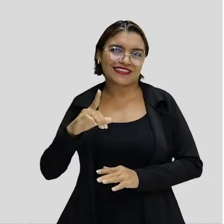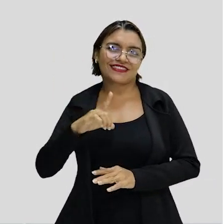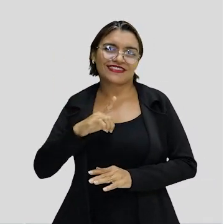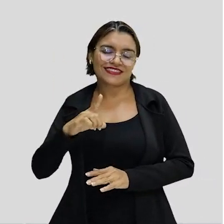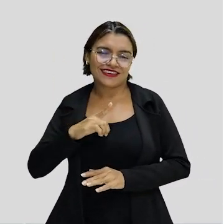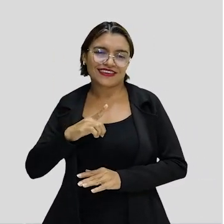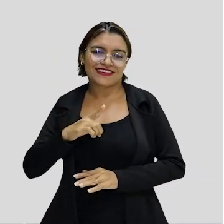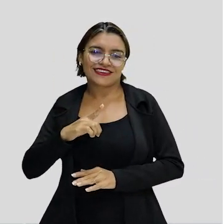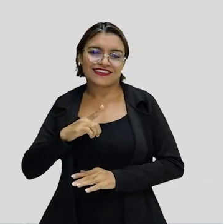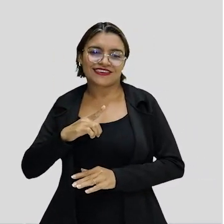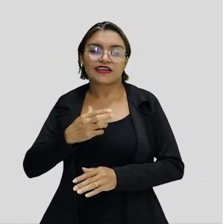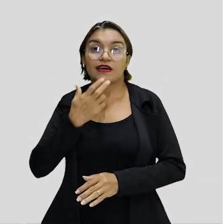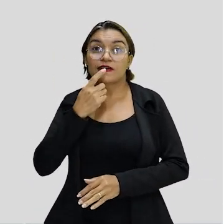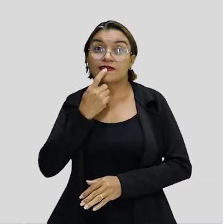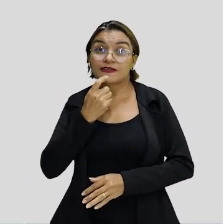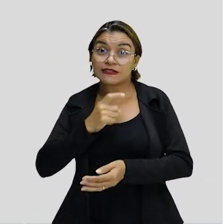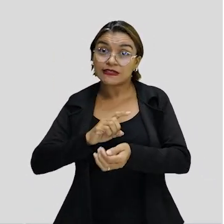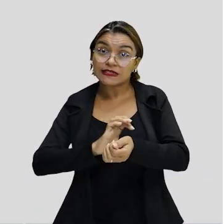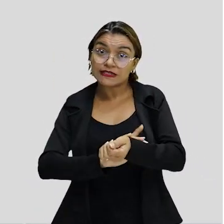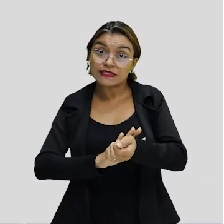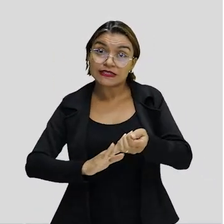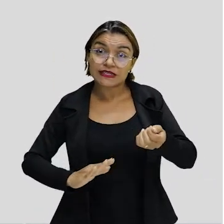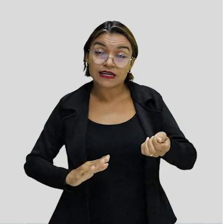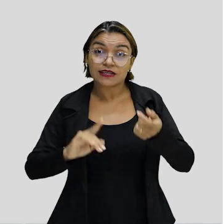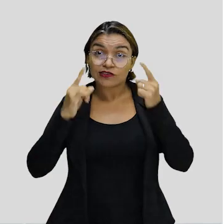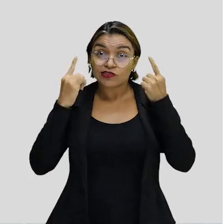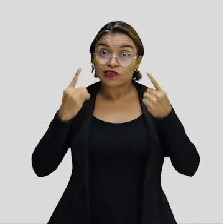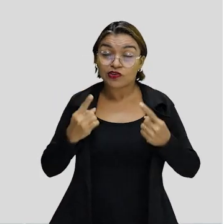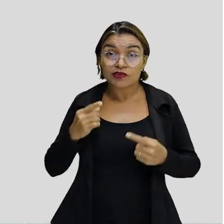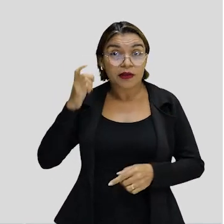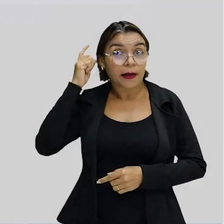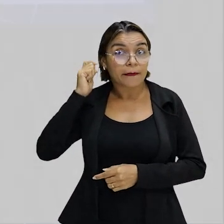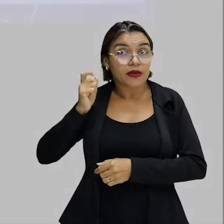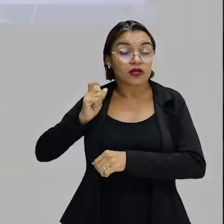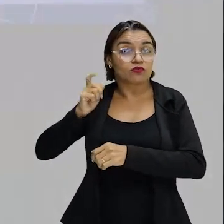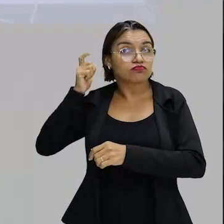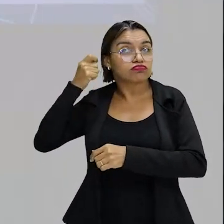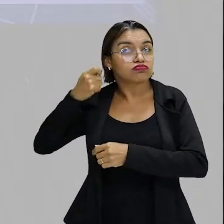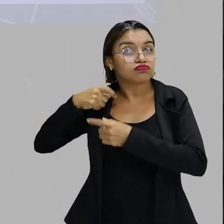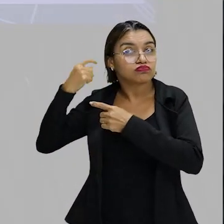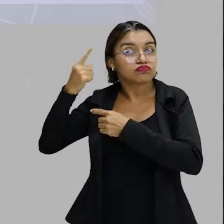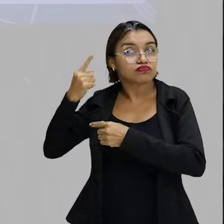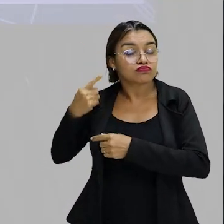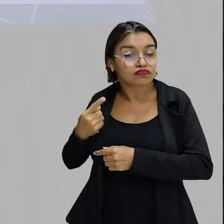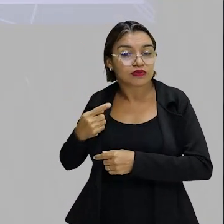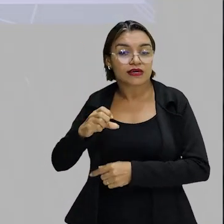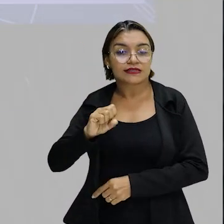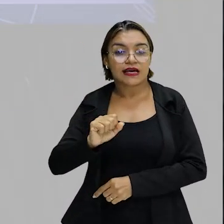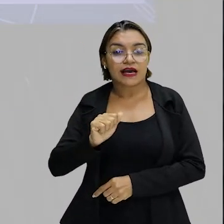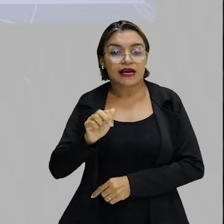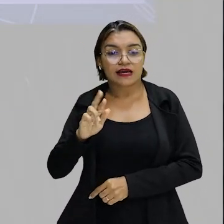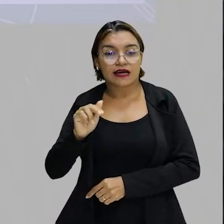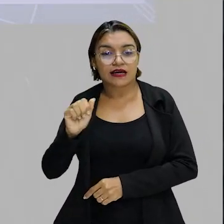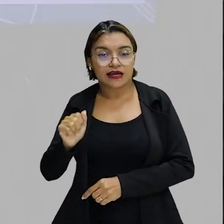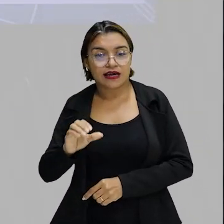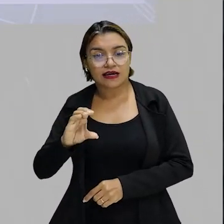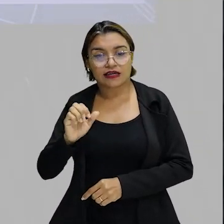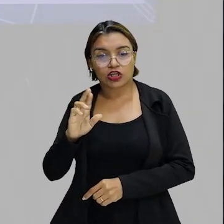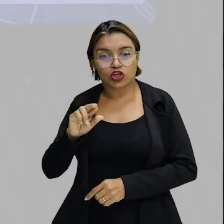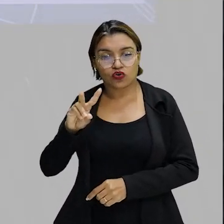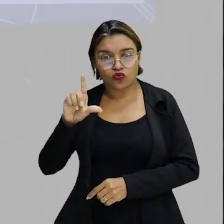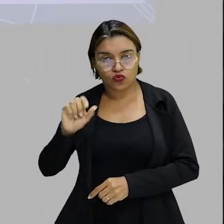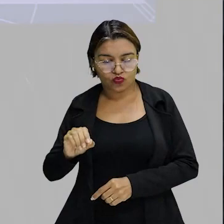sangue crioulo. Tem cabelo duro, sarará crioulo,